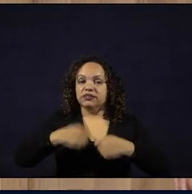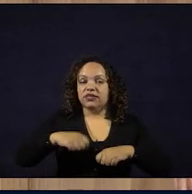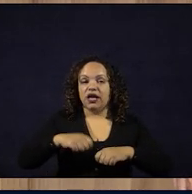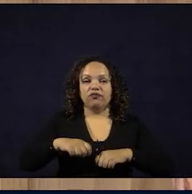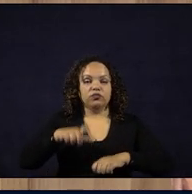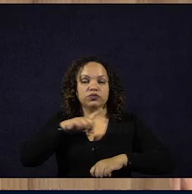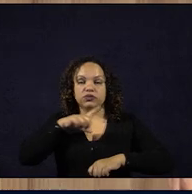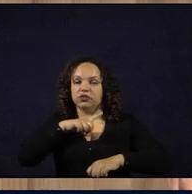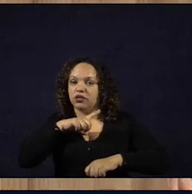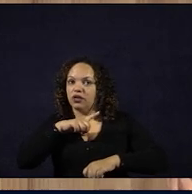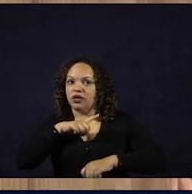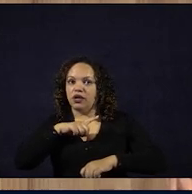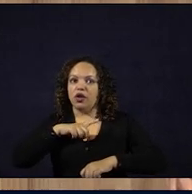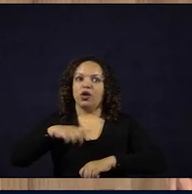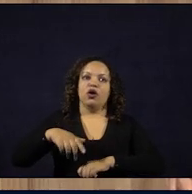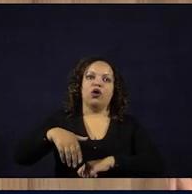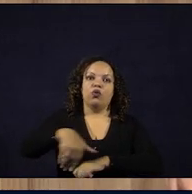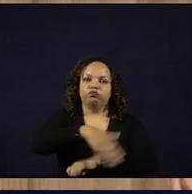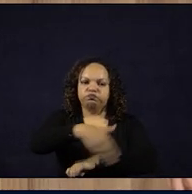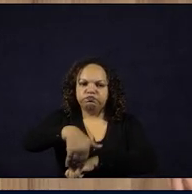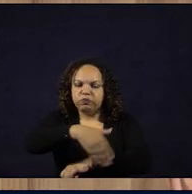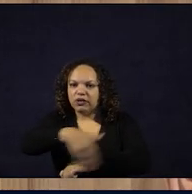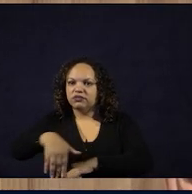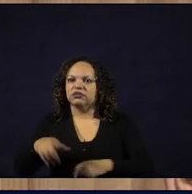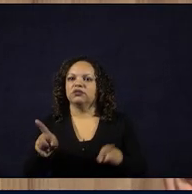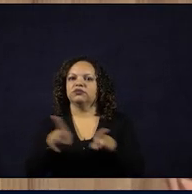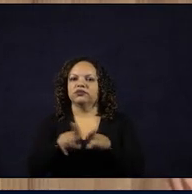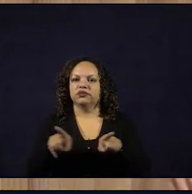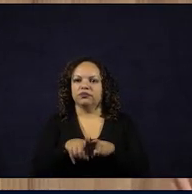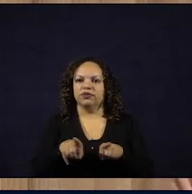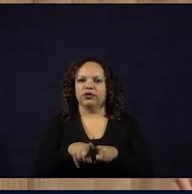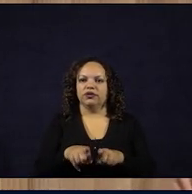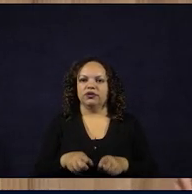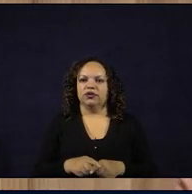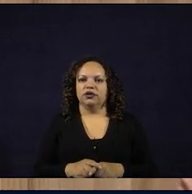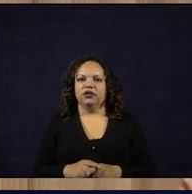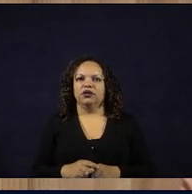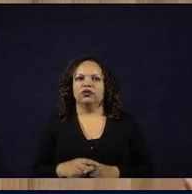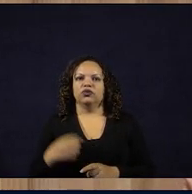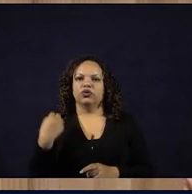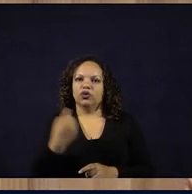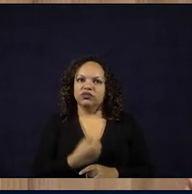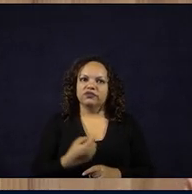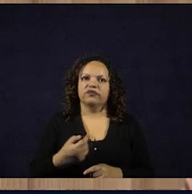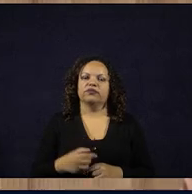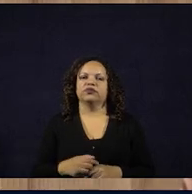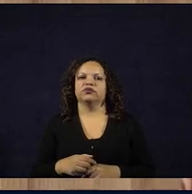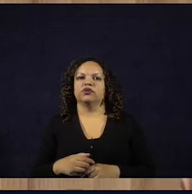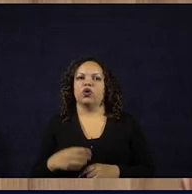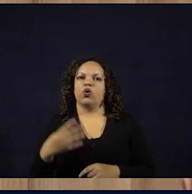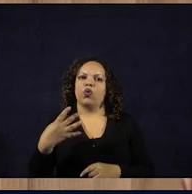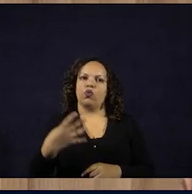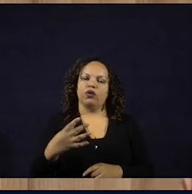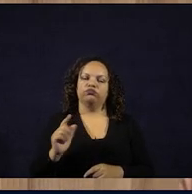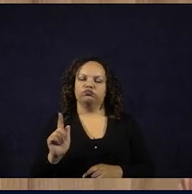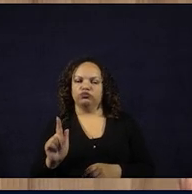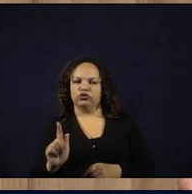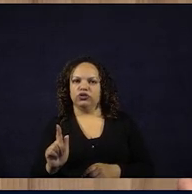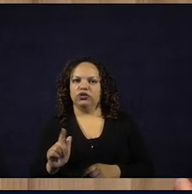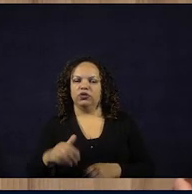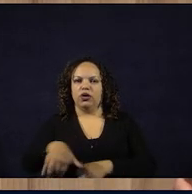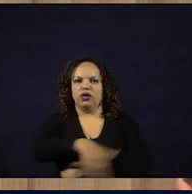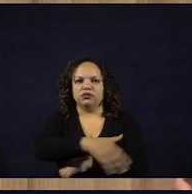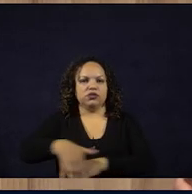80% das estradas do Brasil federais não são conectadas então com isso a gente vai conectar 4G as estradas